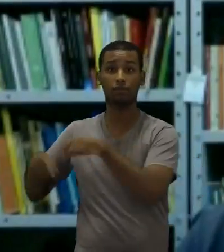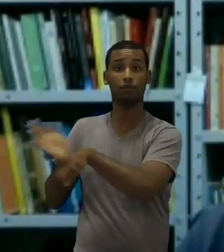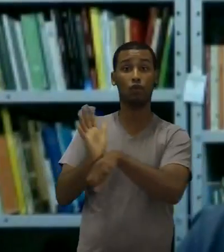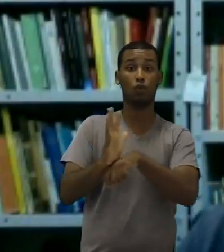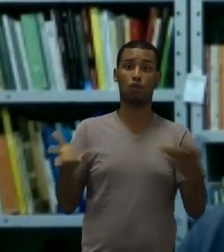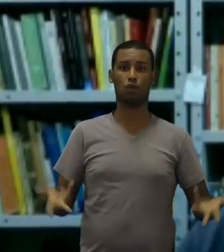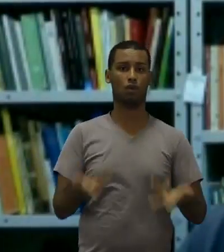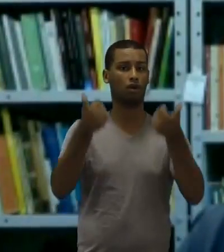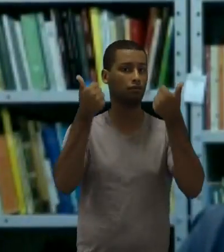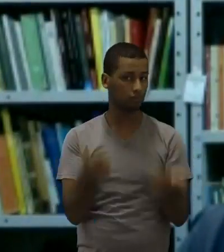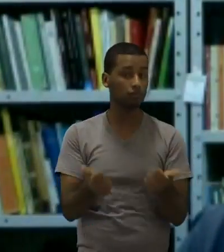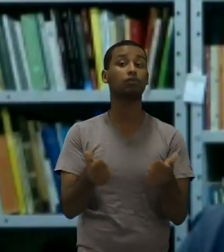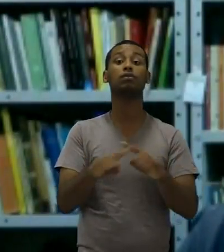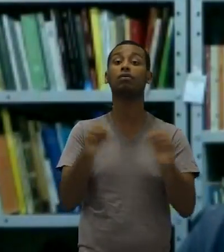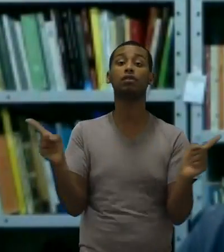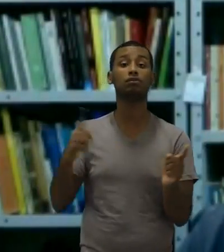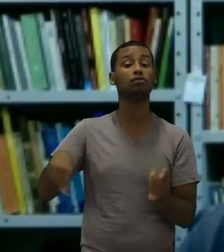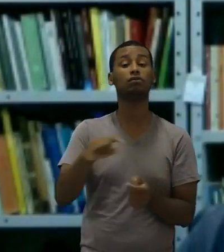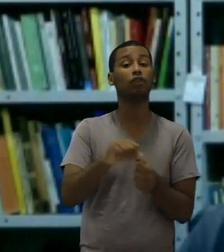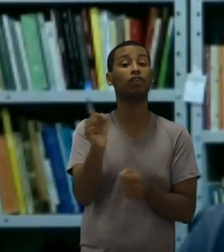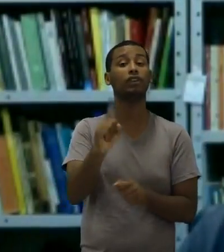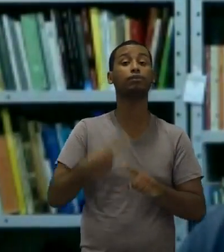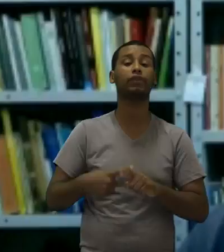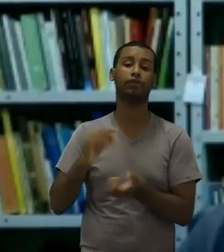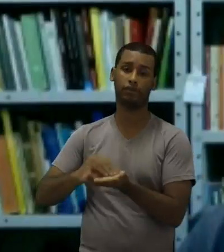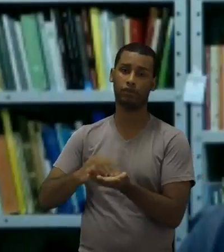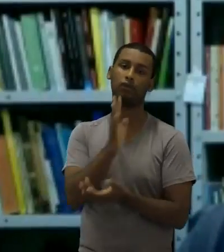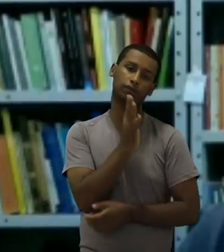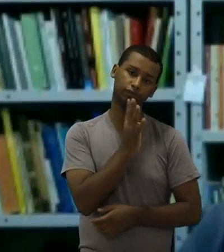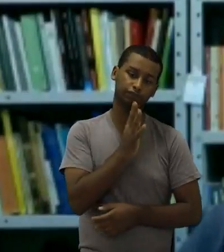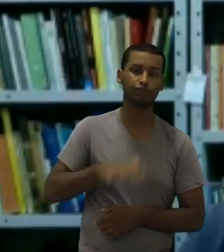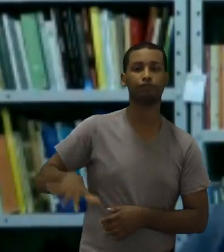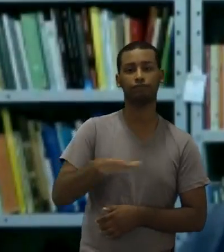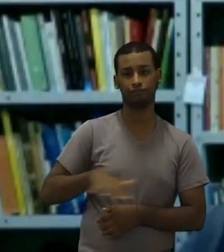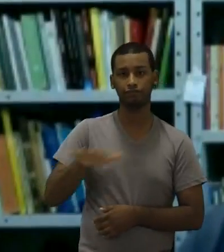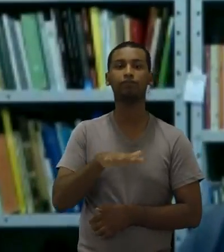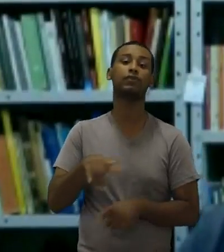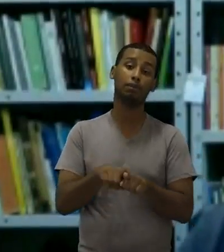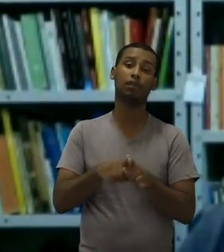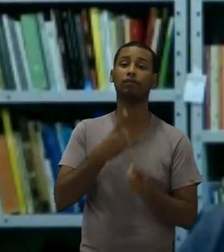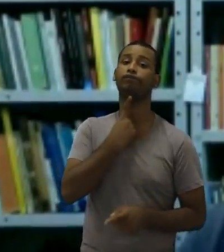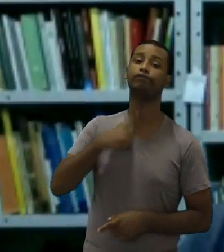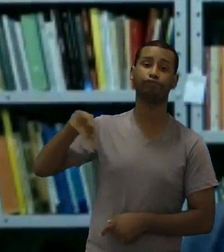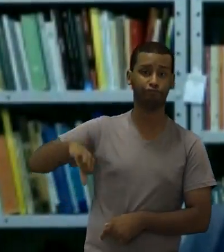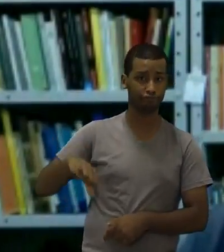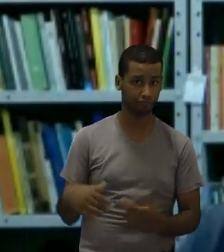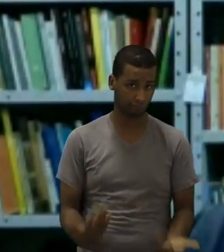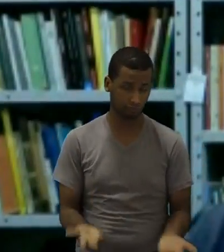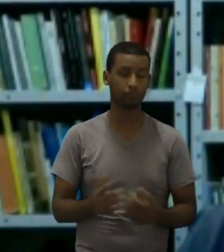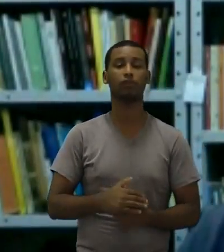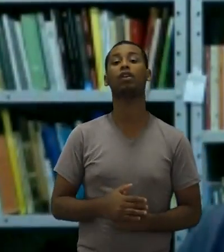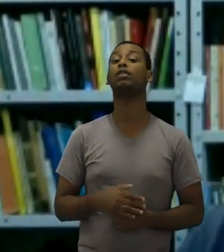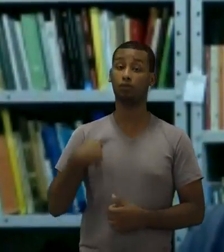produtos de boa qualidade e que não são feitos por desconhecimento e, em alguns casos, má vontade. Então,